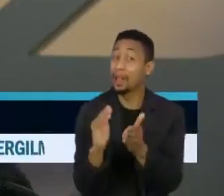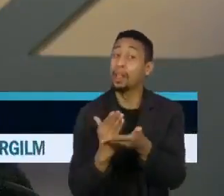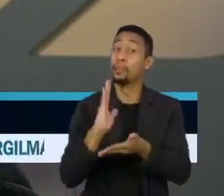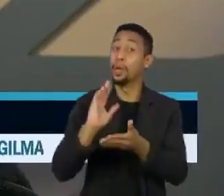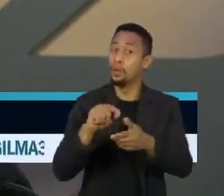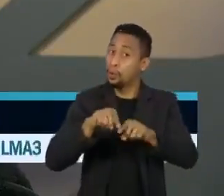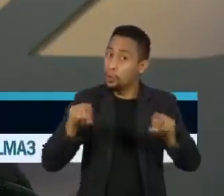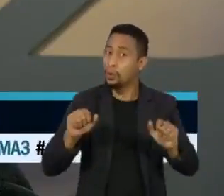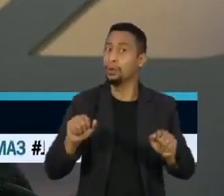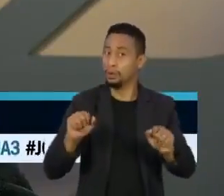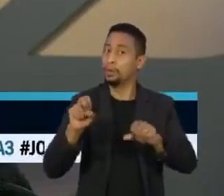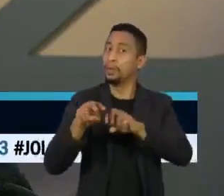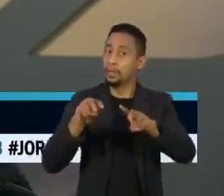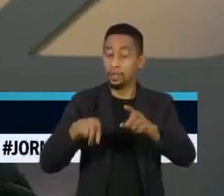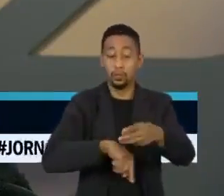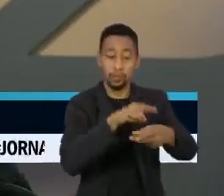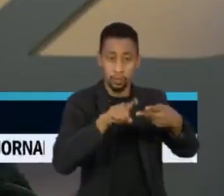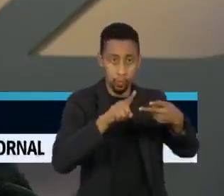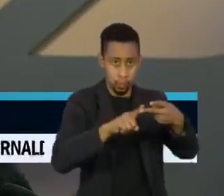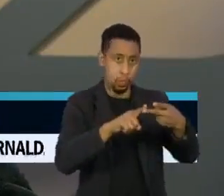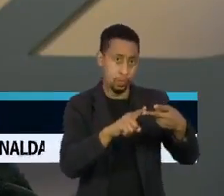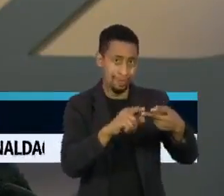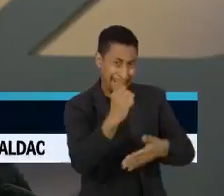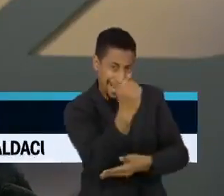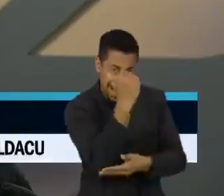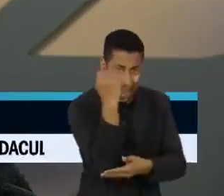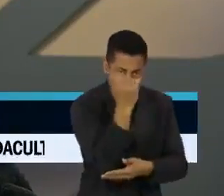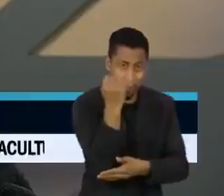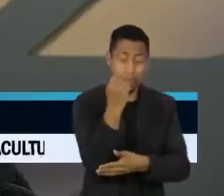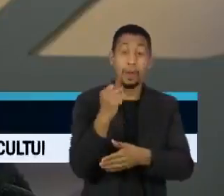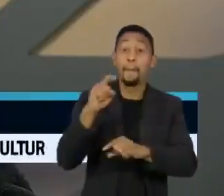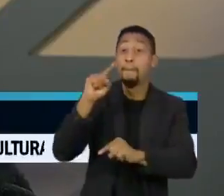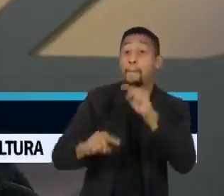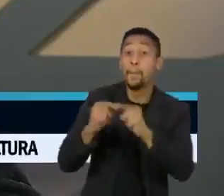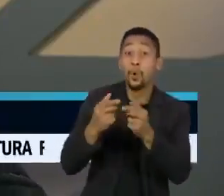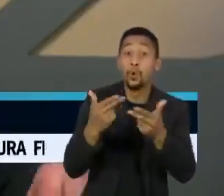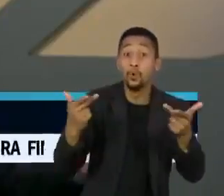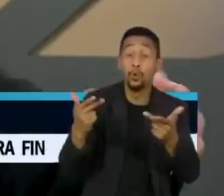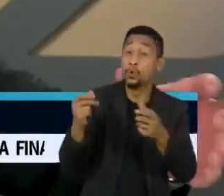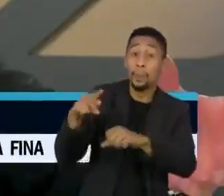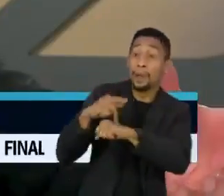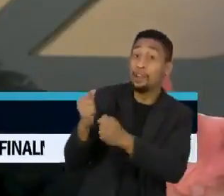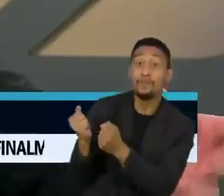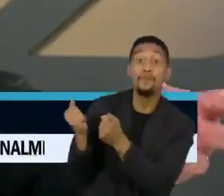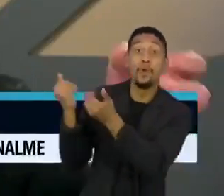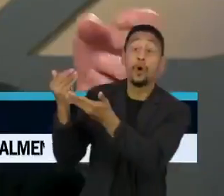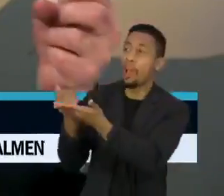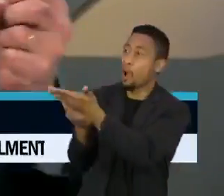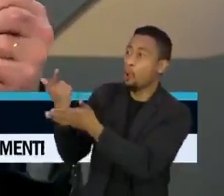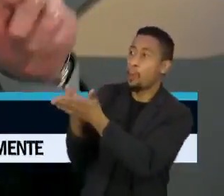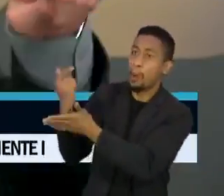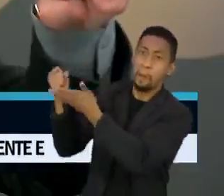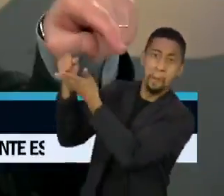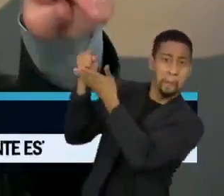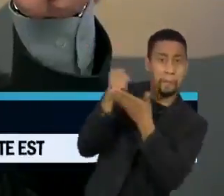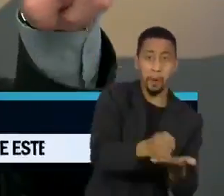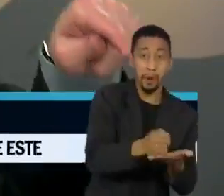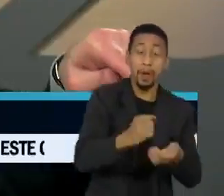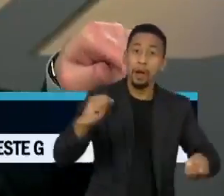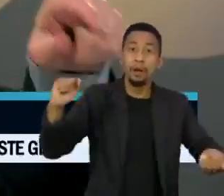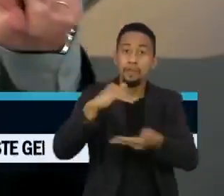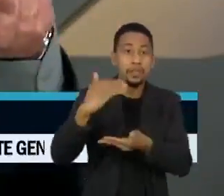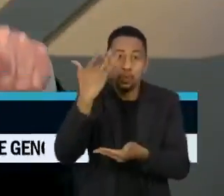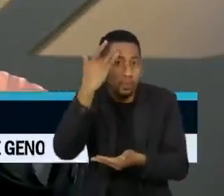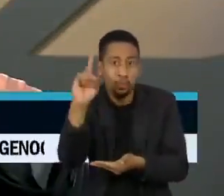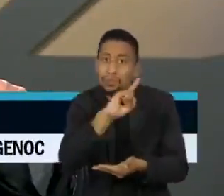o segundo. Grave é importação de produtos que não passam pela Anvisa importação ilegal de